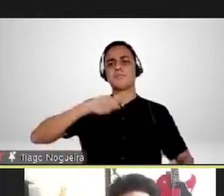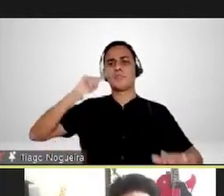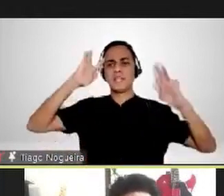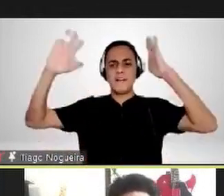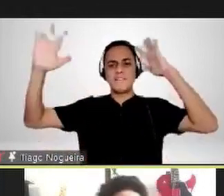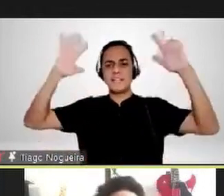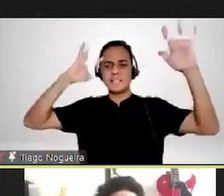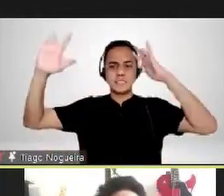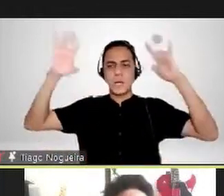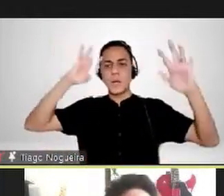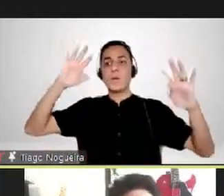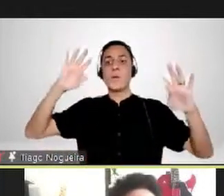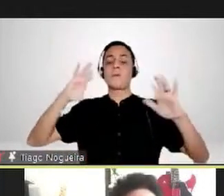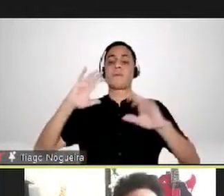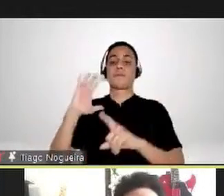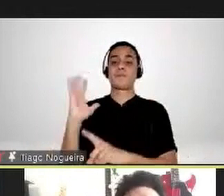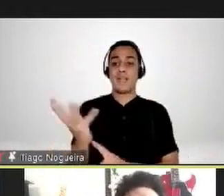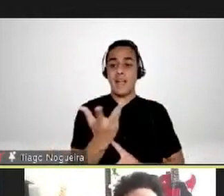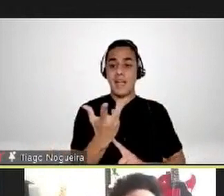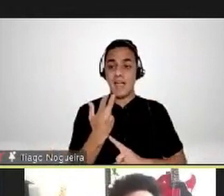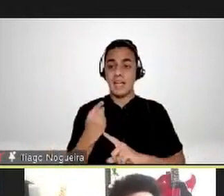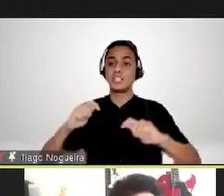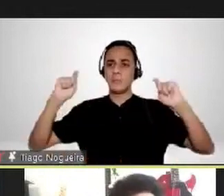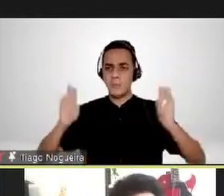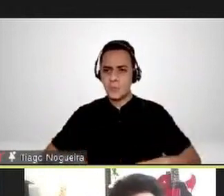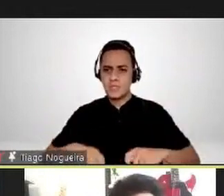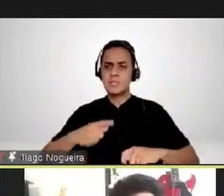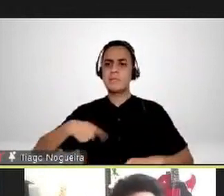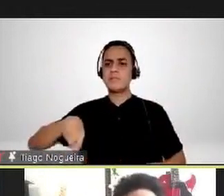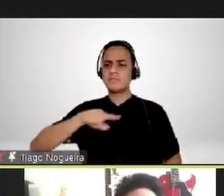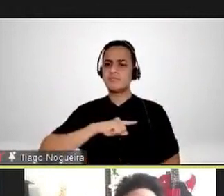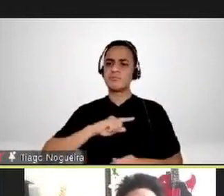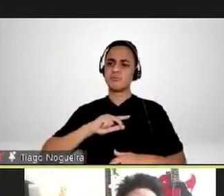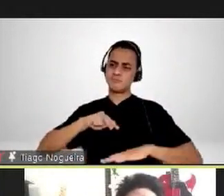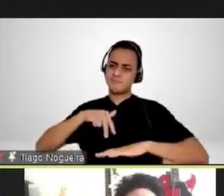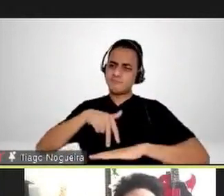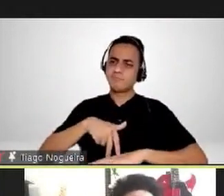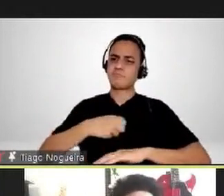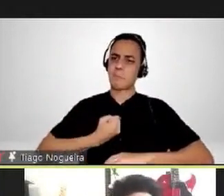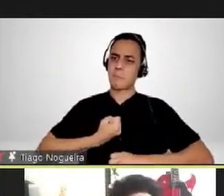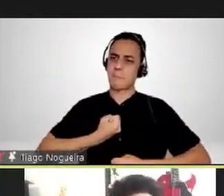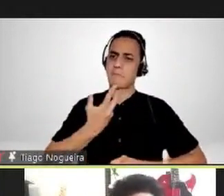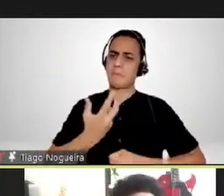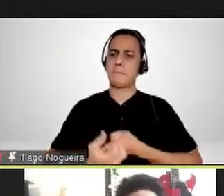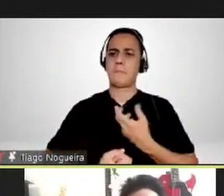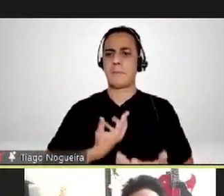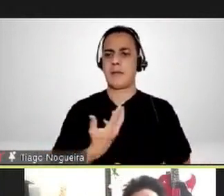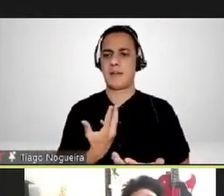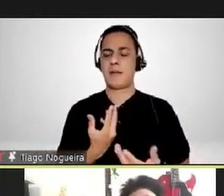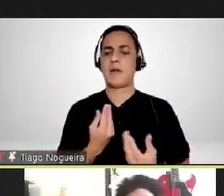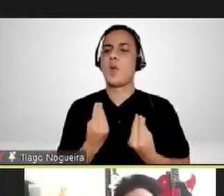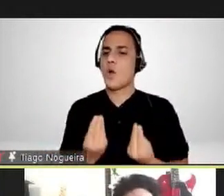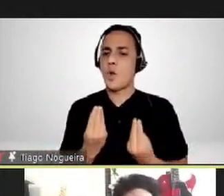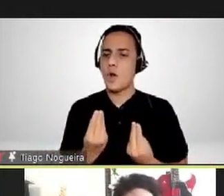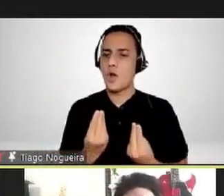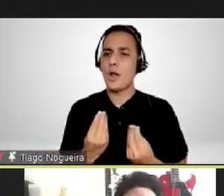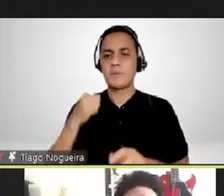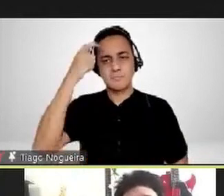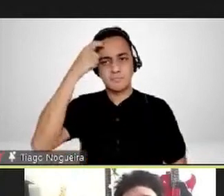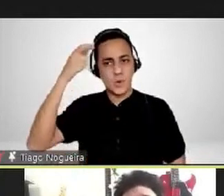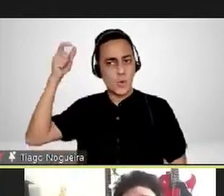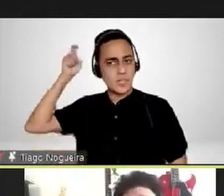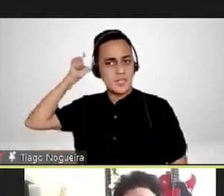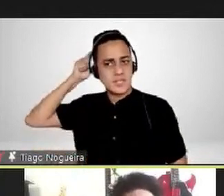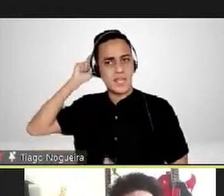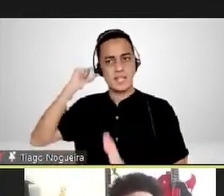espaço de linguagem que possibilita a nossa própria voz, né, por um inconsciente gráfico, para que a gente possa